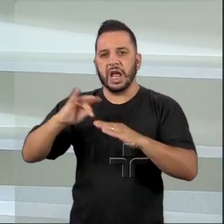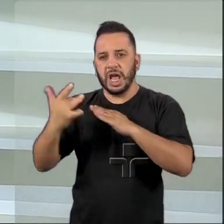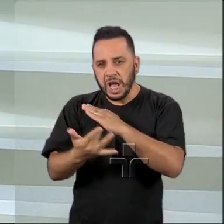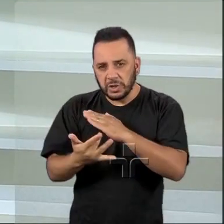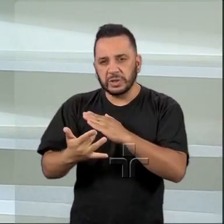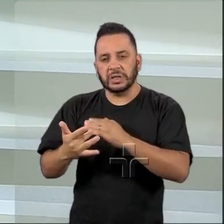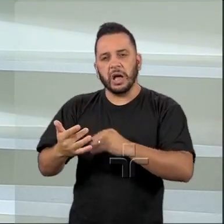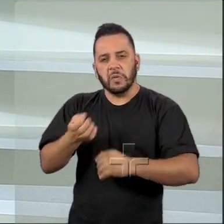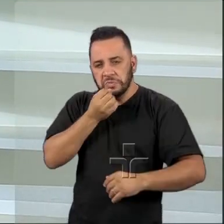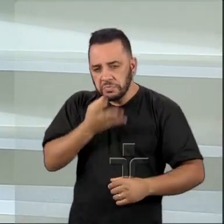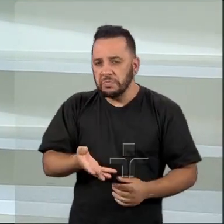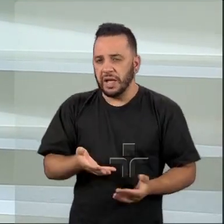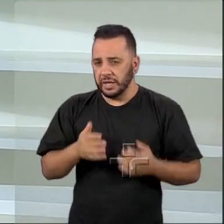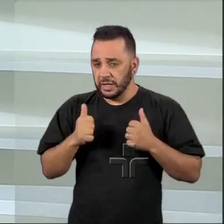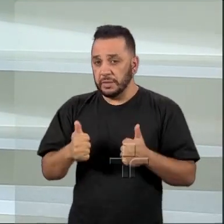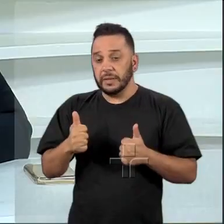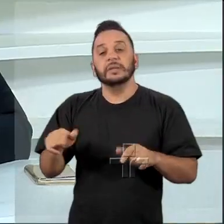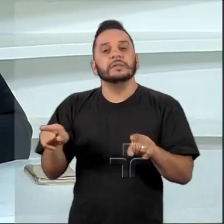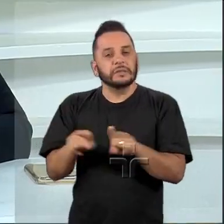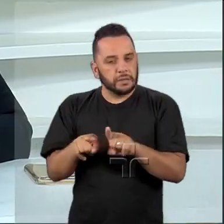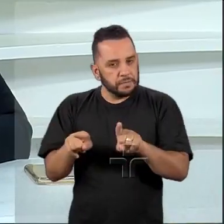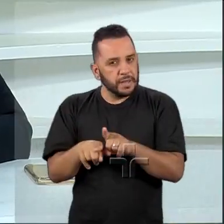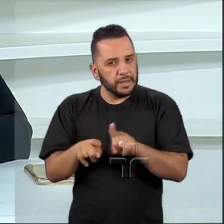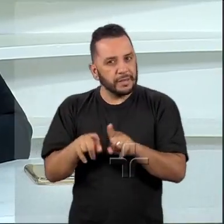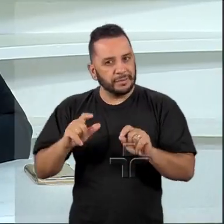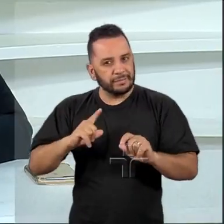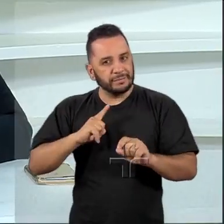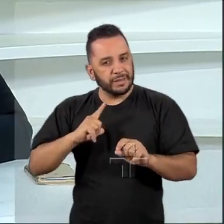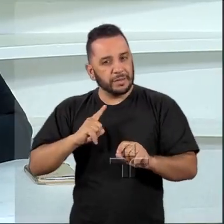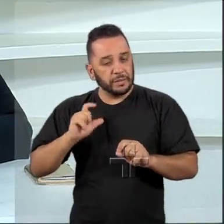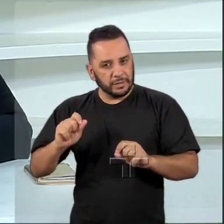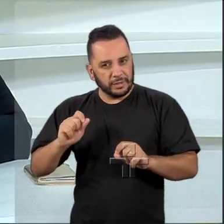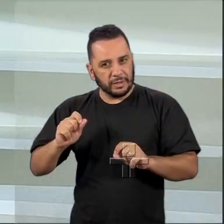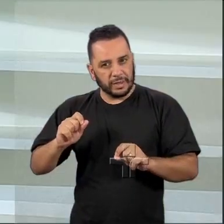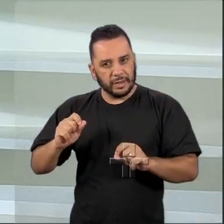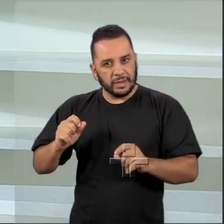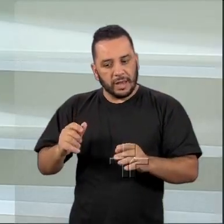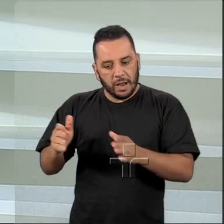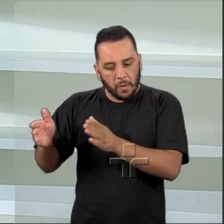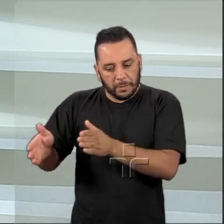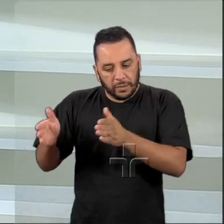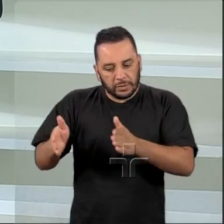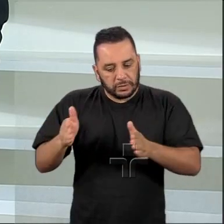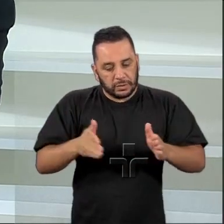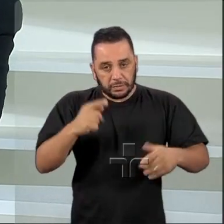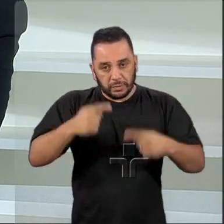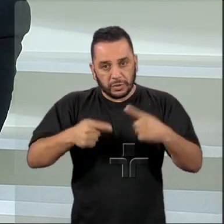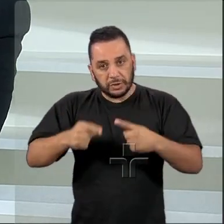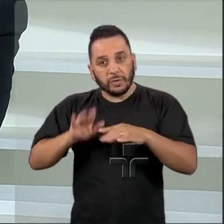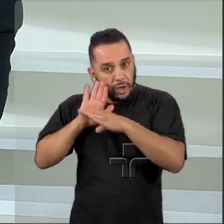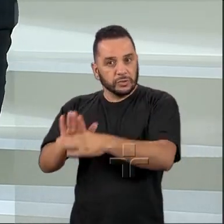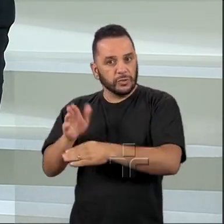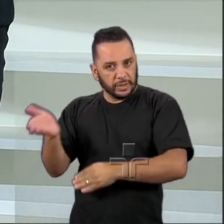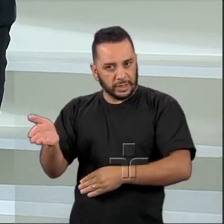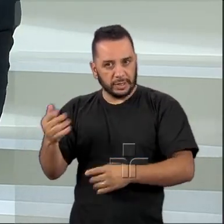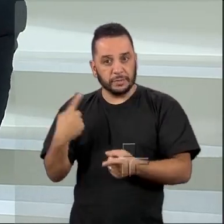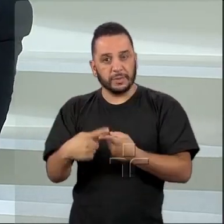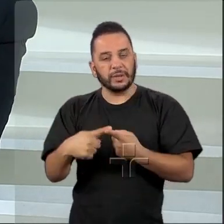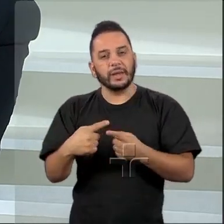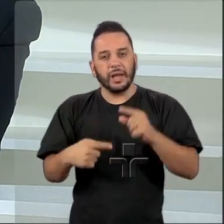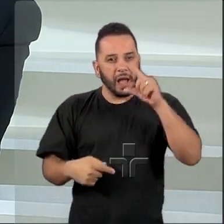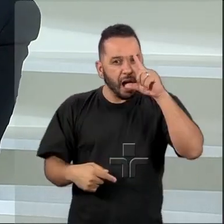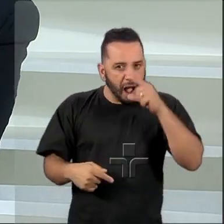mas o jogo também favoreceu ele demais. Né? Primeiro porque o Alckmin acreditava